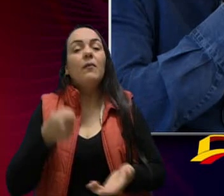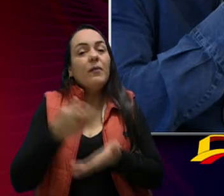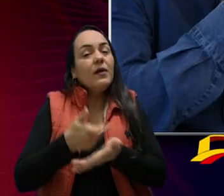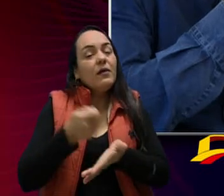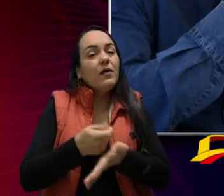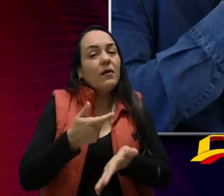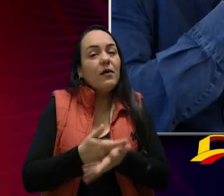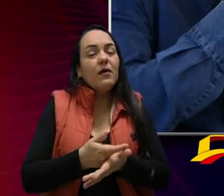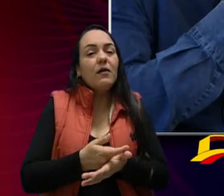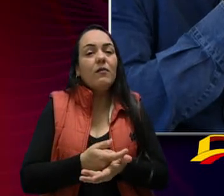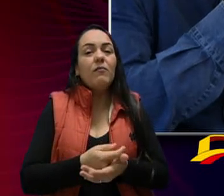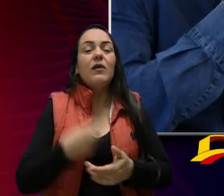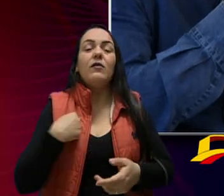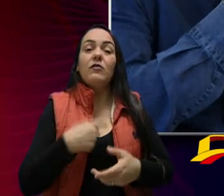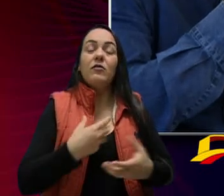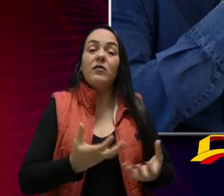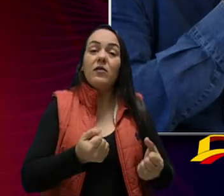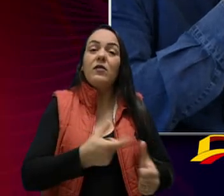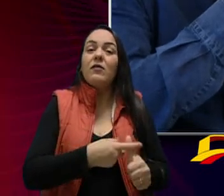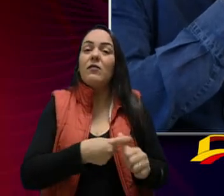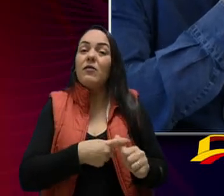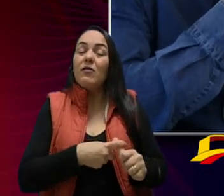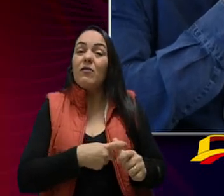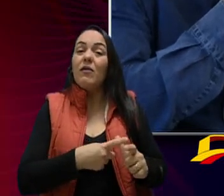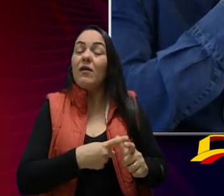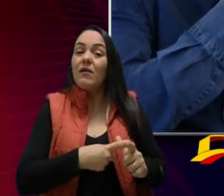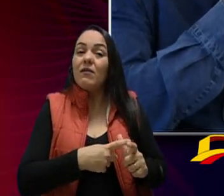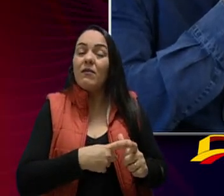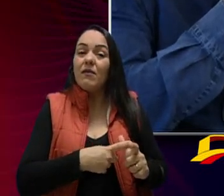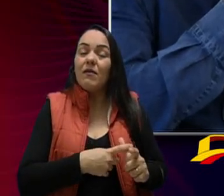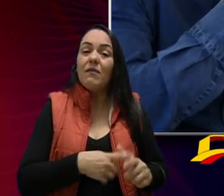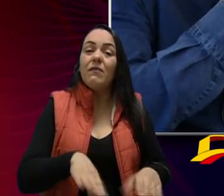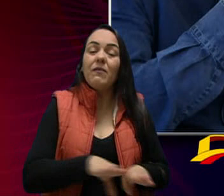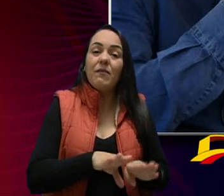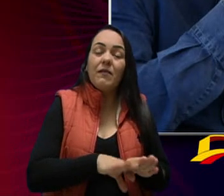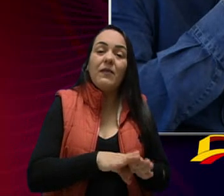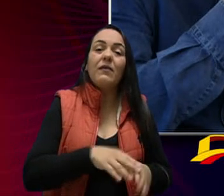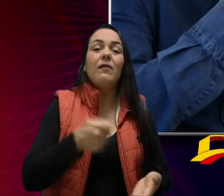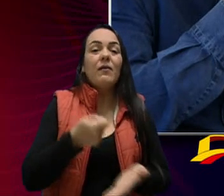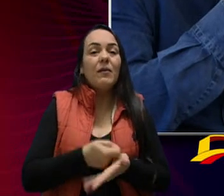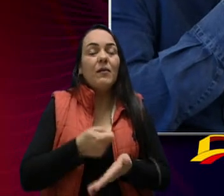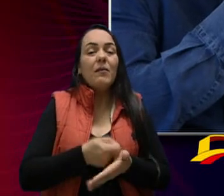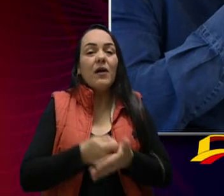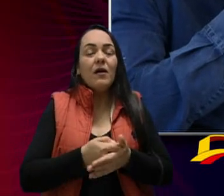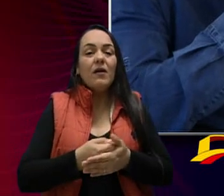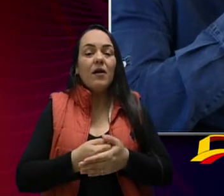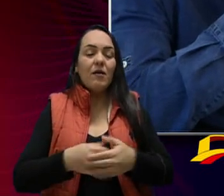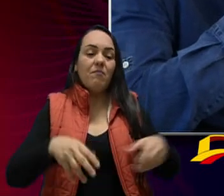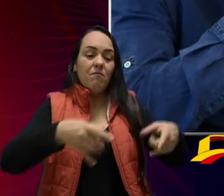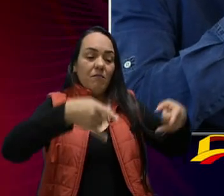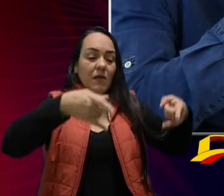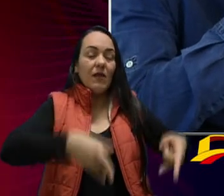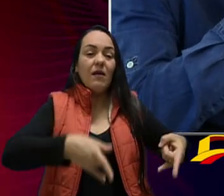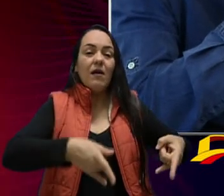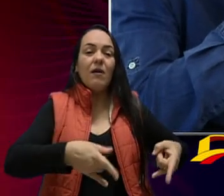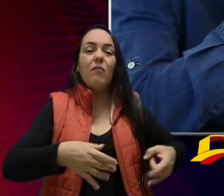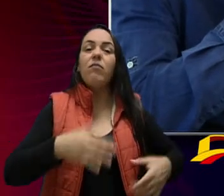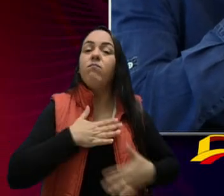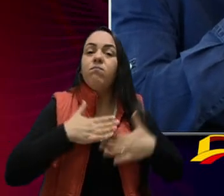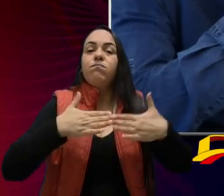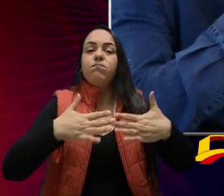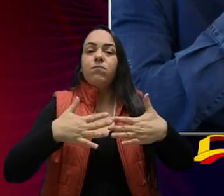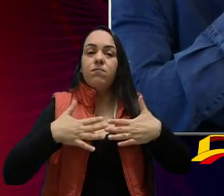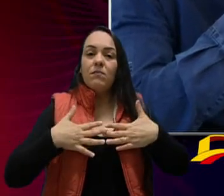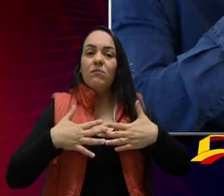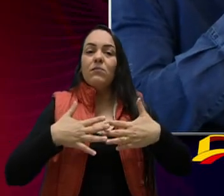é a intenção inicial era locação mas nós não encontra permanência no equipamento equipamentos camas de que tenham equipamentos